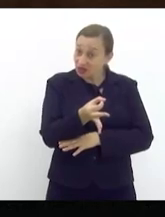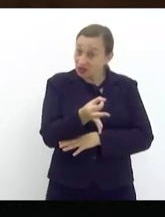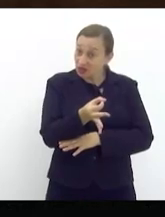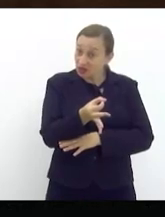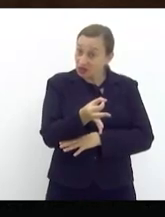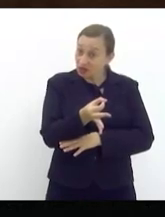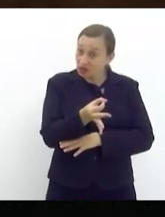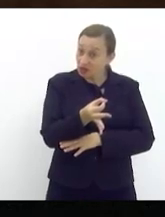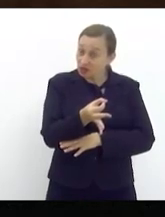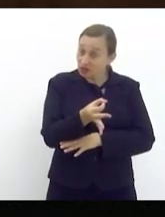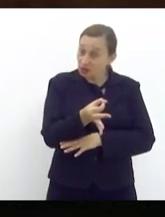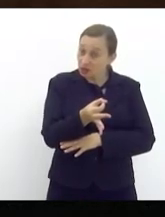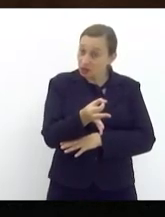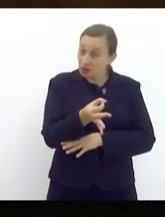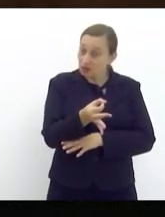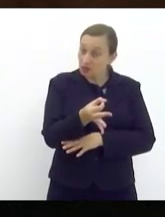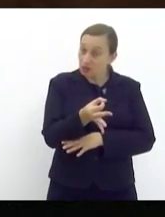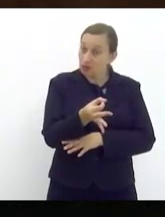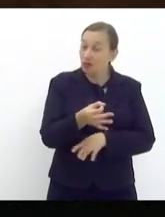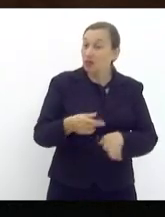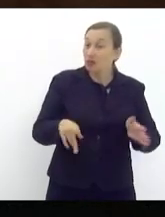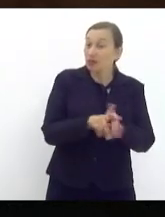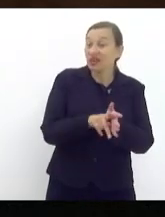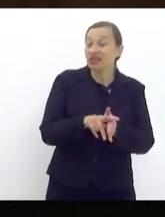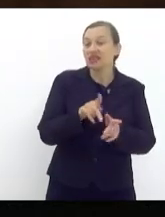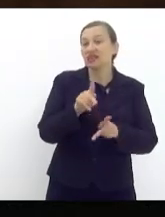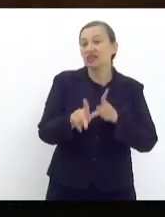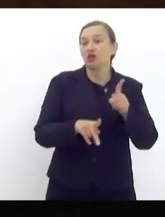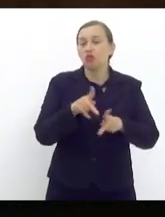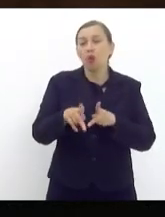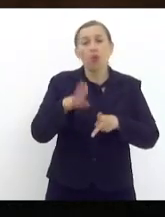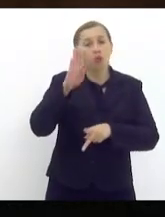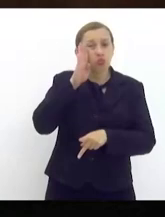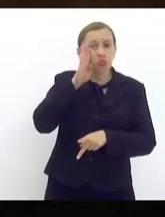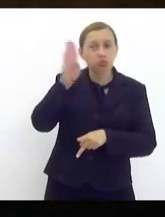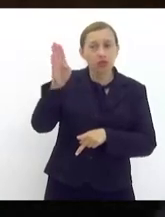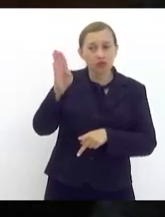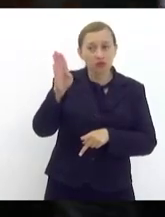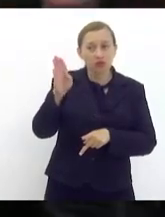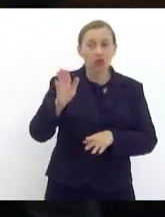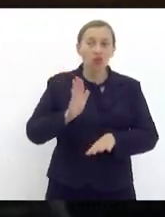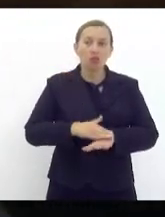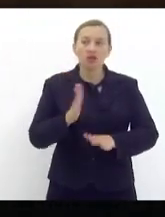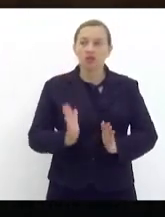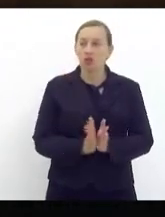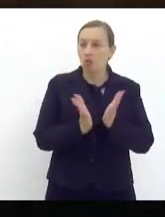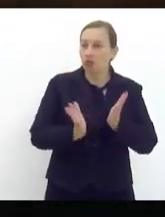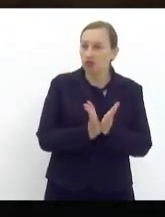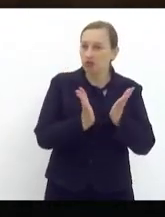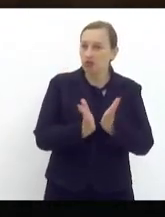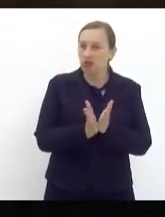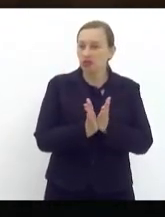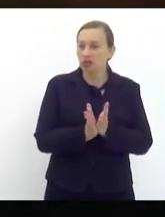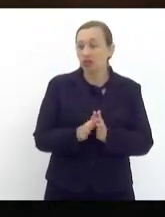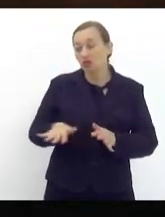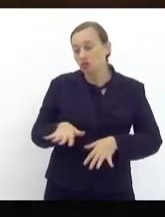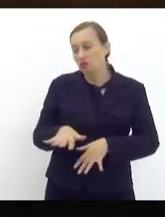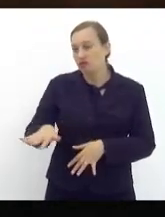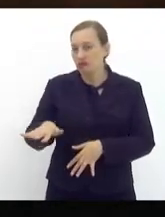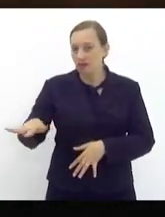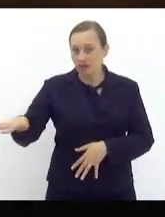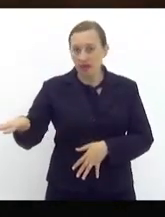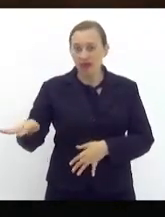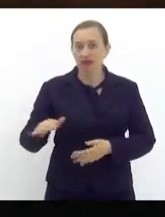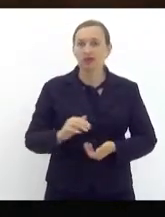um bem público, mas principalmente para os mais pobres, que estão nas periferias,